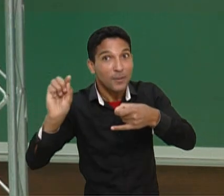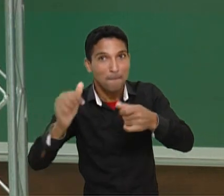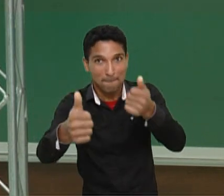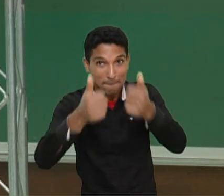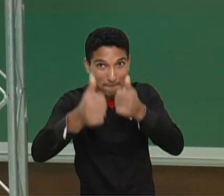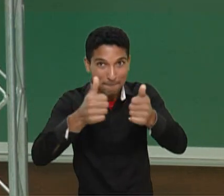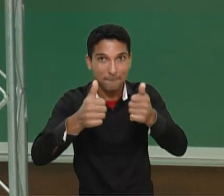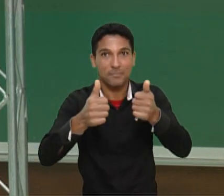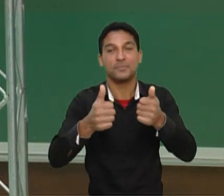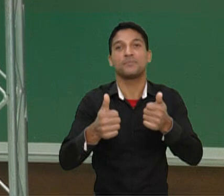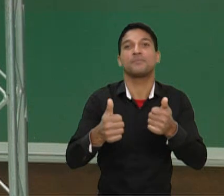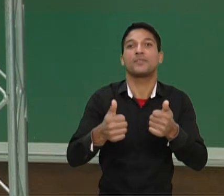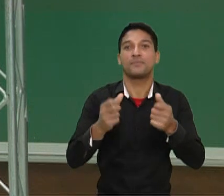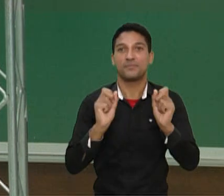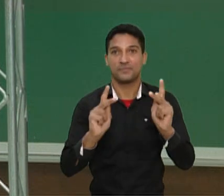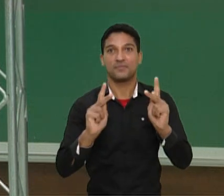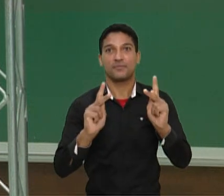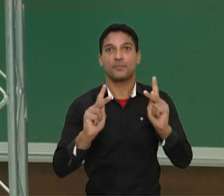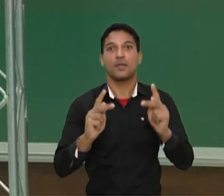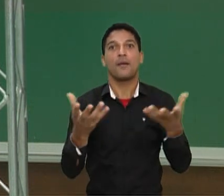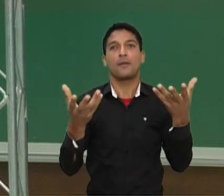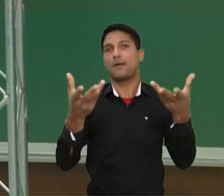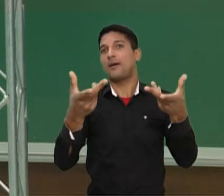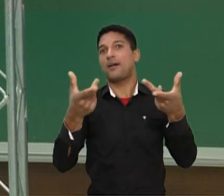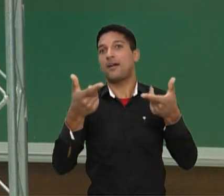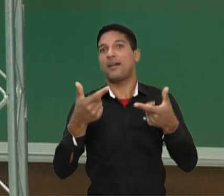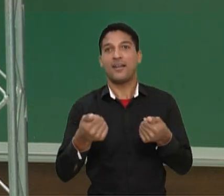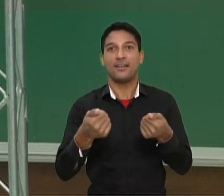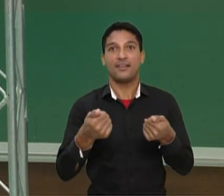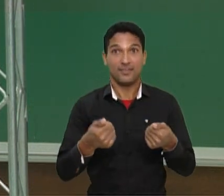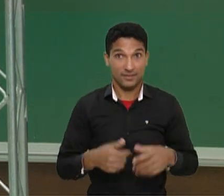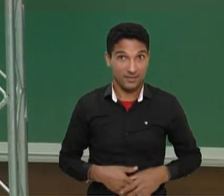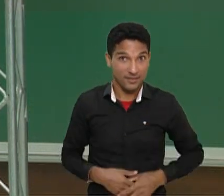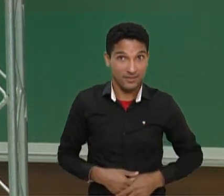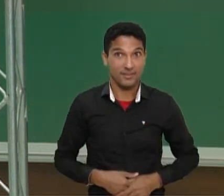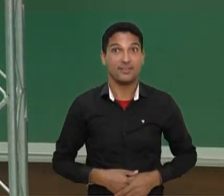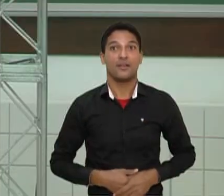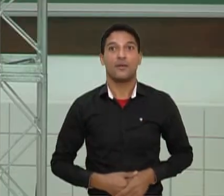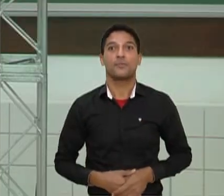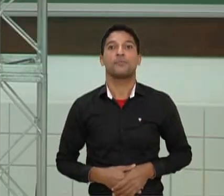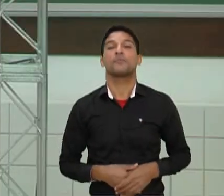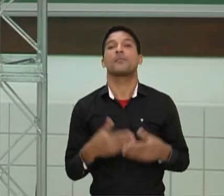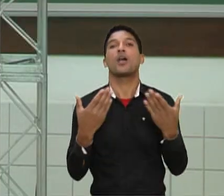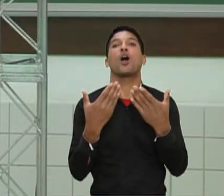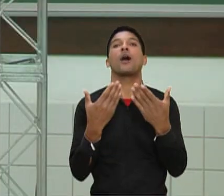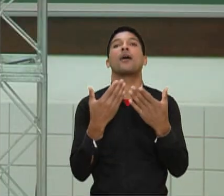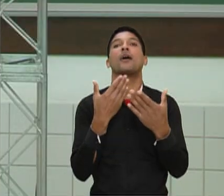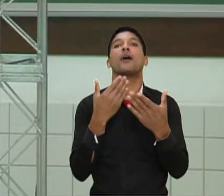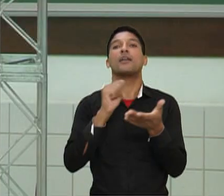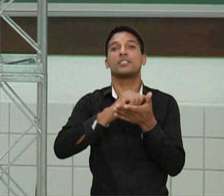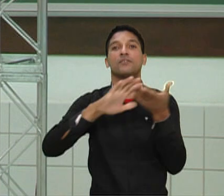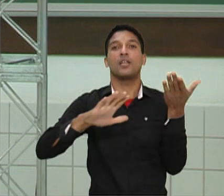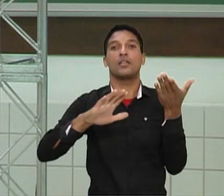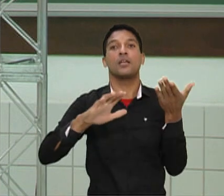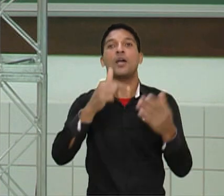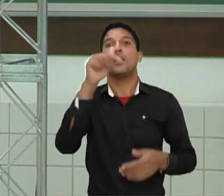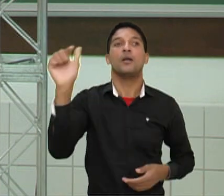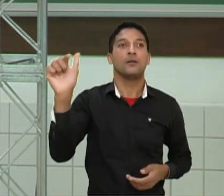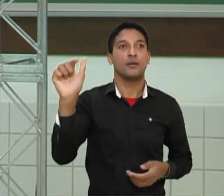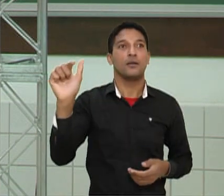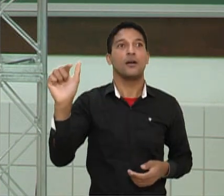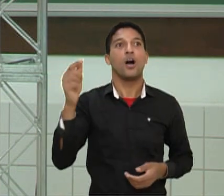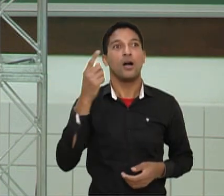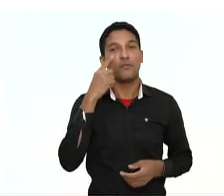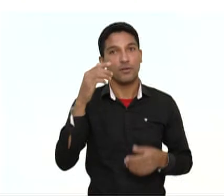Beleza, galera? Show de bola? Maravilha, então. Próxima questão está dividida aqui para vocês em 2 slides, tá, galera? Então,